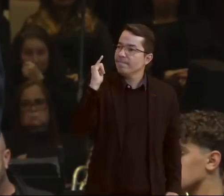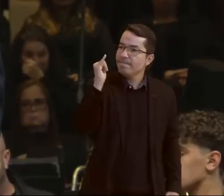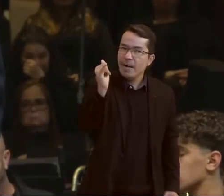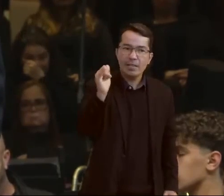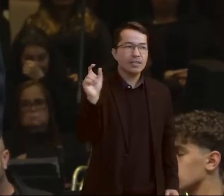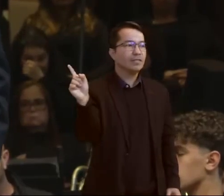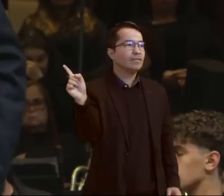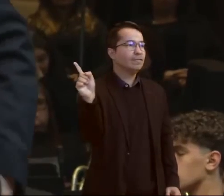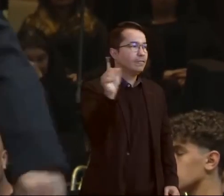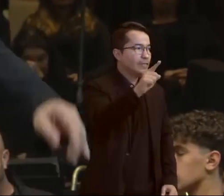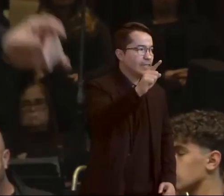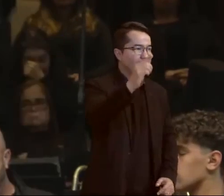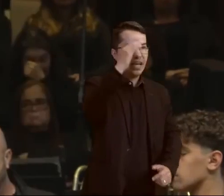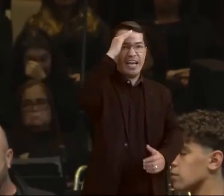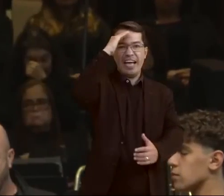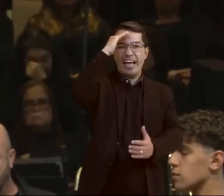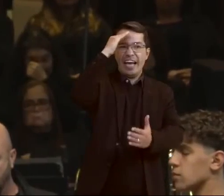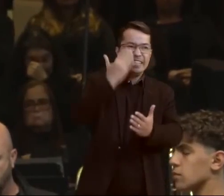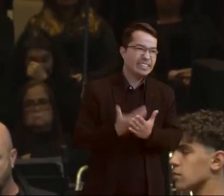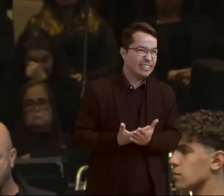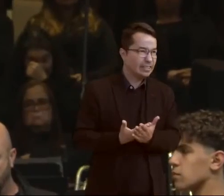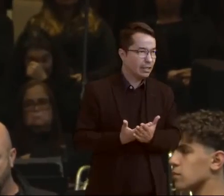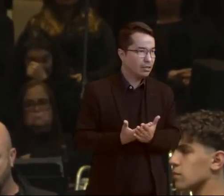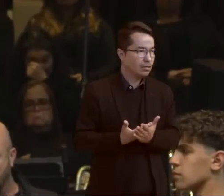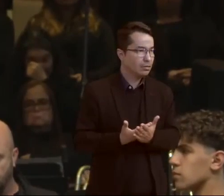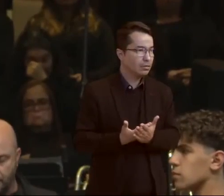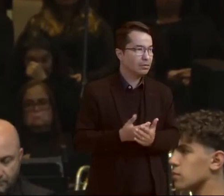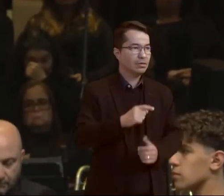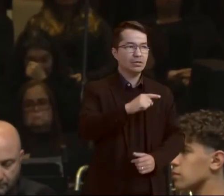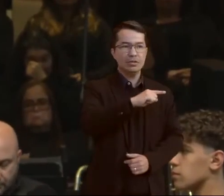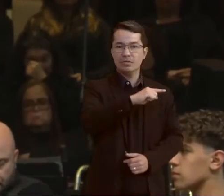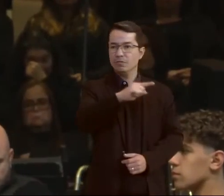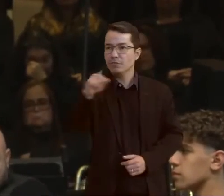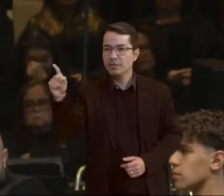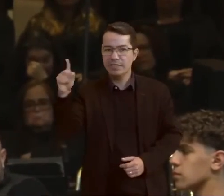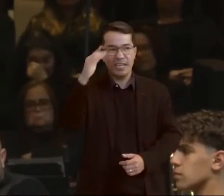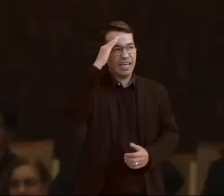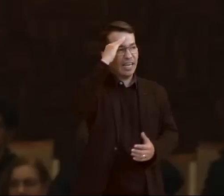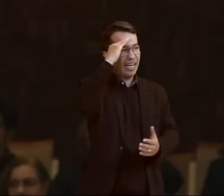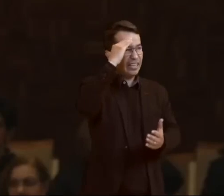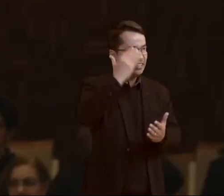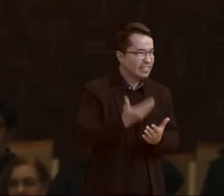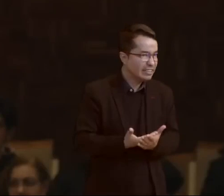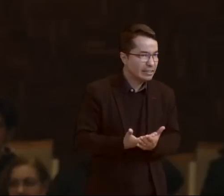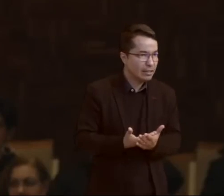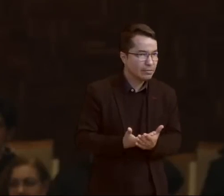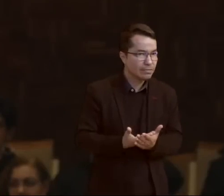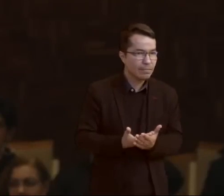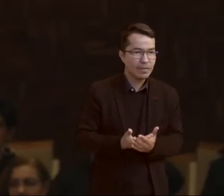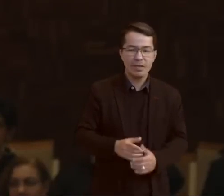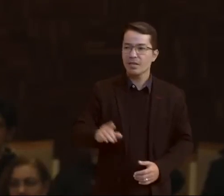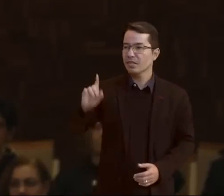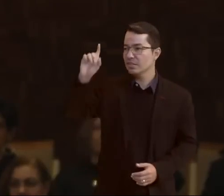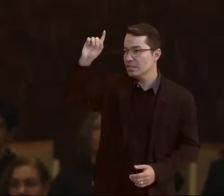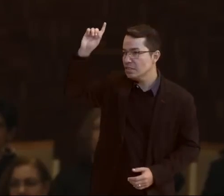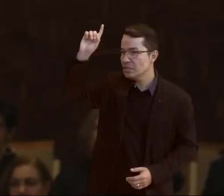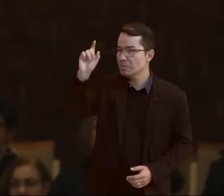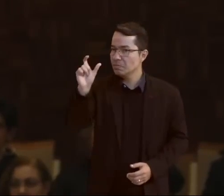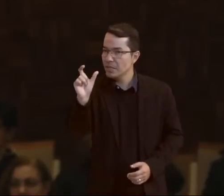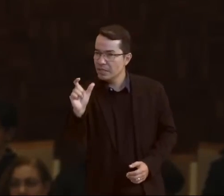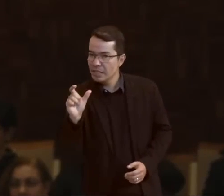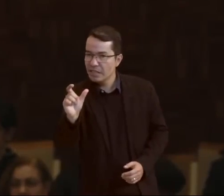capaz de fazer com que a minha palavra se torne produtiva e abençoadora na tua